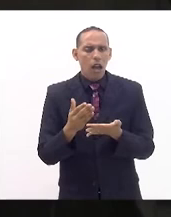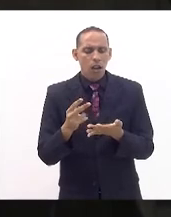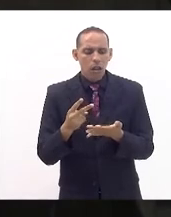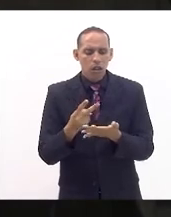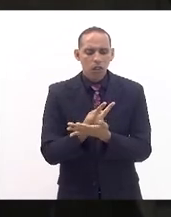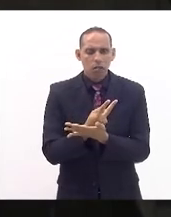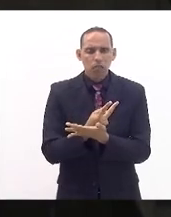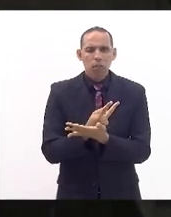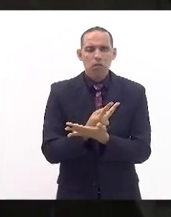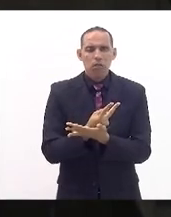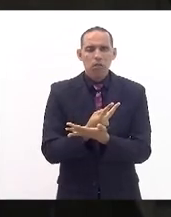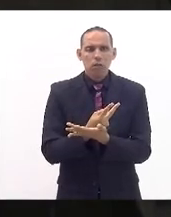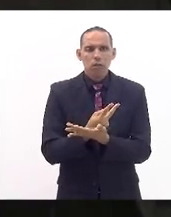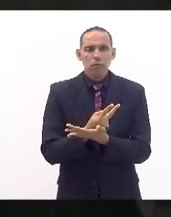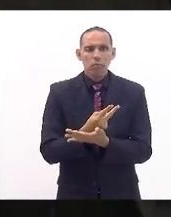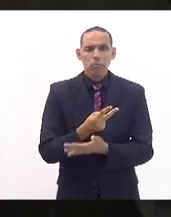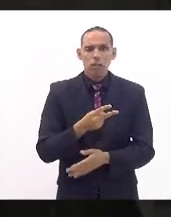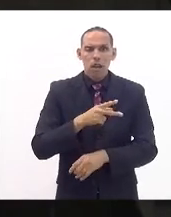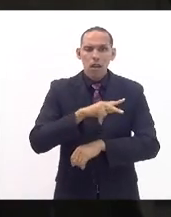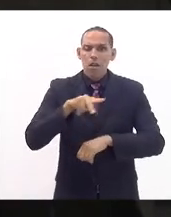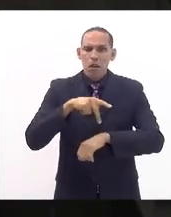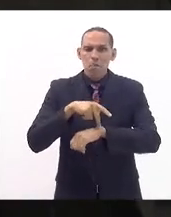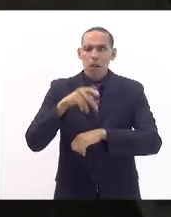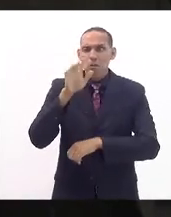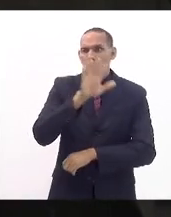acontece em todo o nosso país.